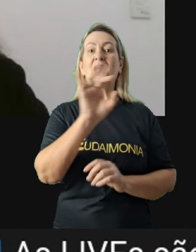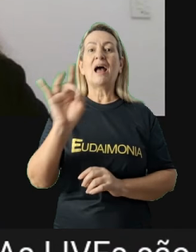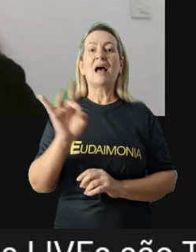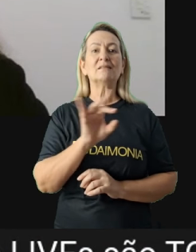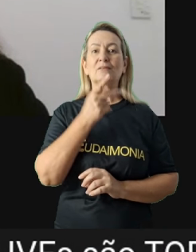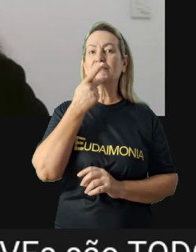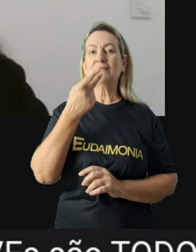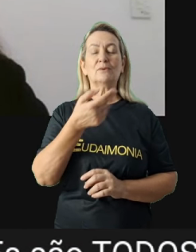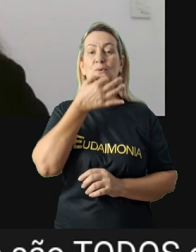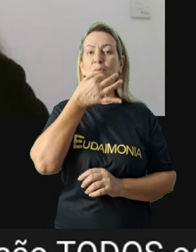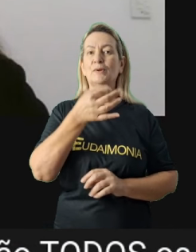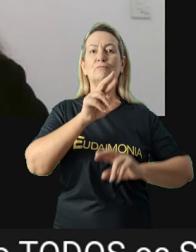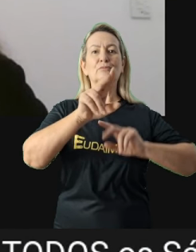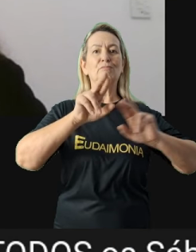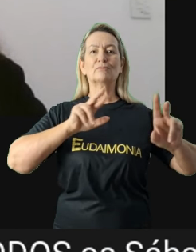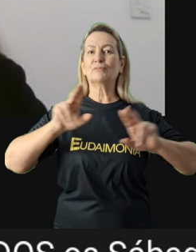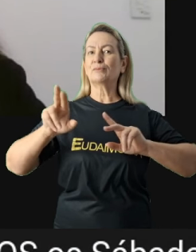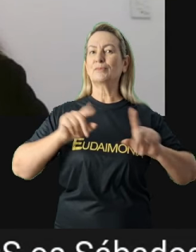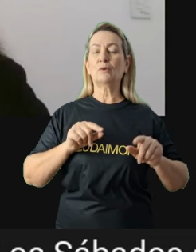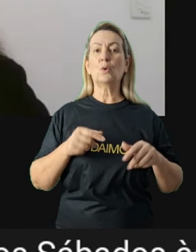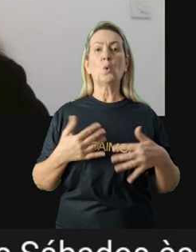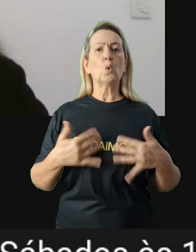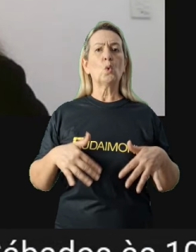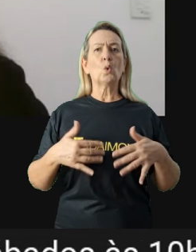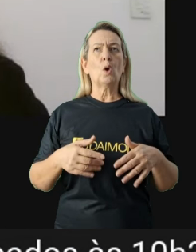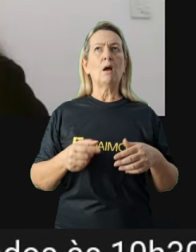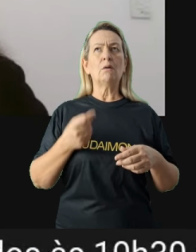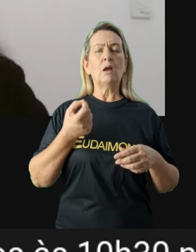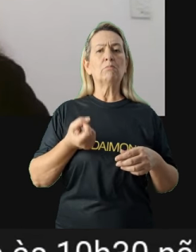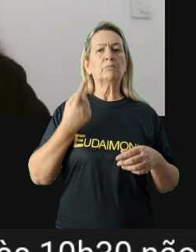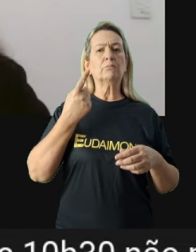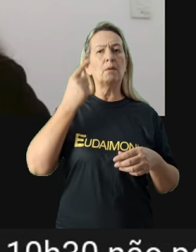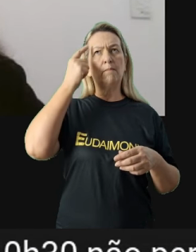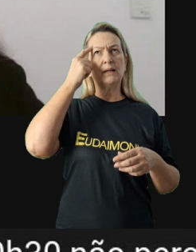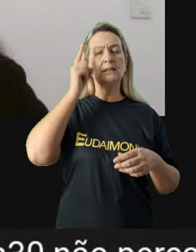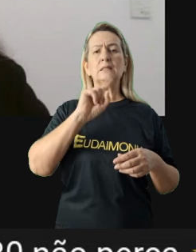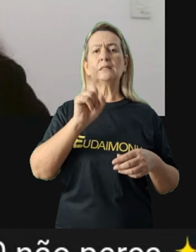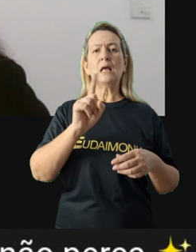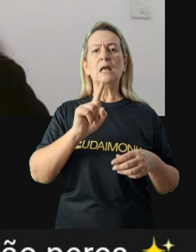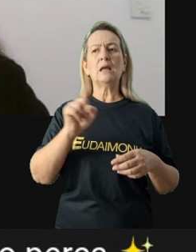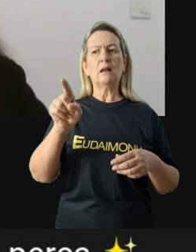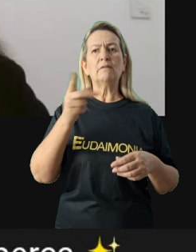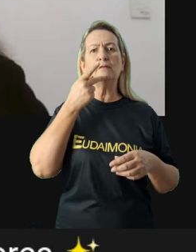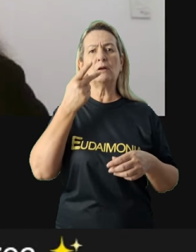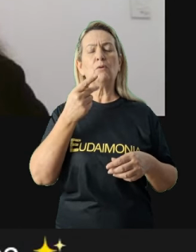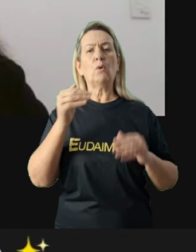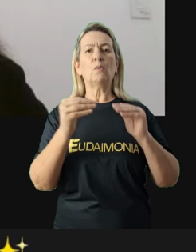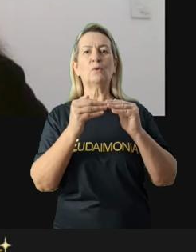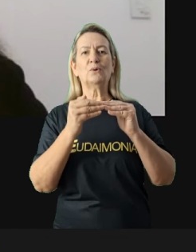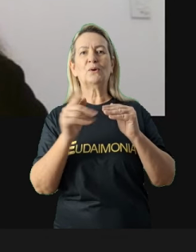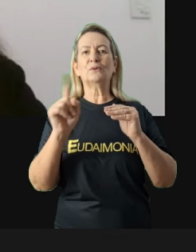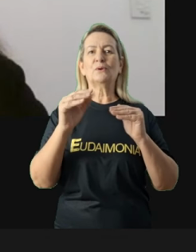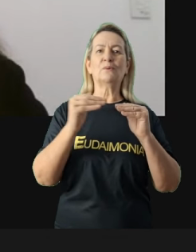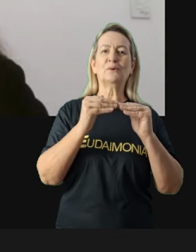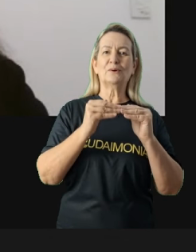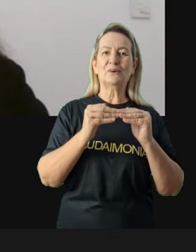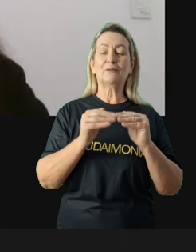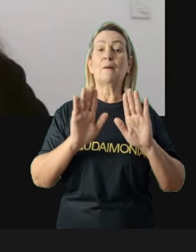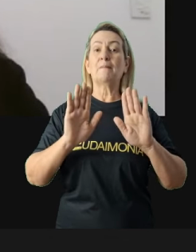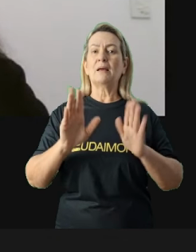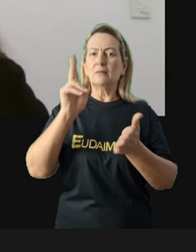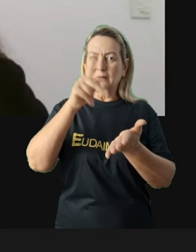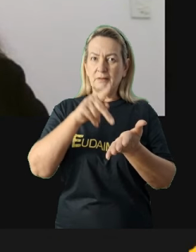galera mais nova. Ah, então tá. Professor Andréia, enfim, Rosinda. Todo mundo colocando alguma coisa que a gente não tinha pensado, que a gente não tinha parado